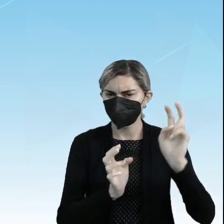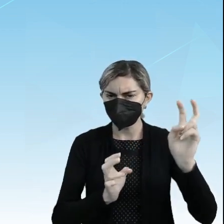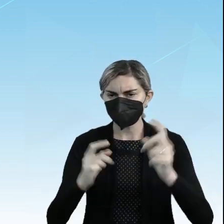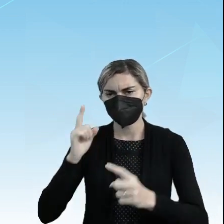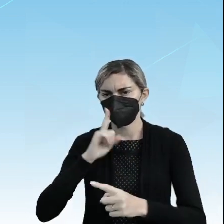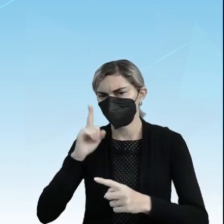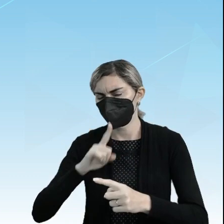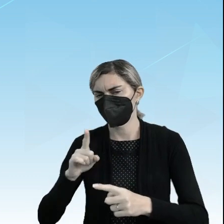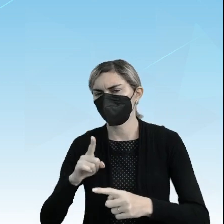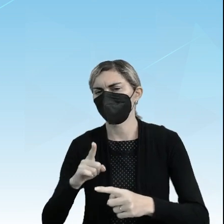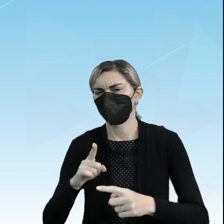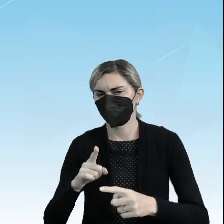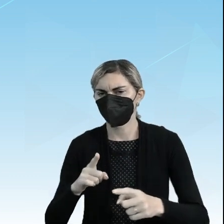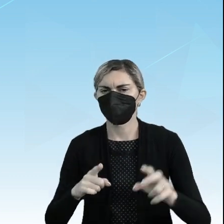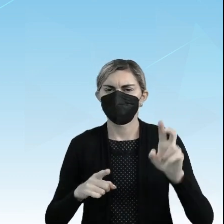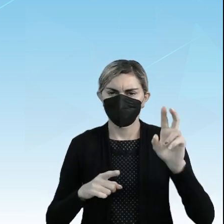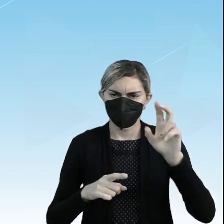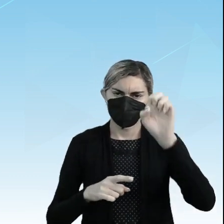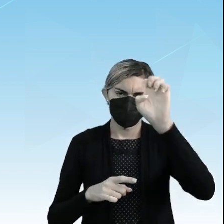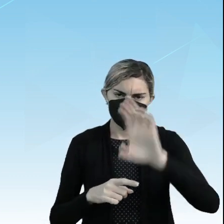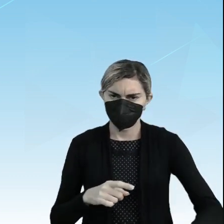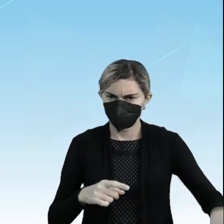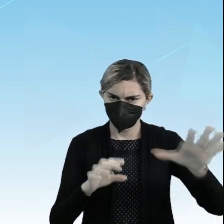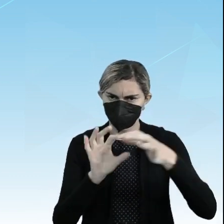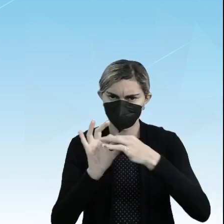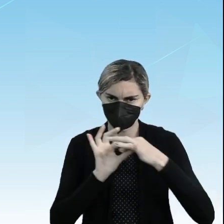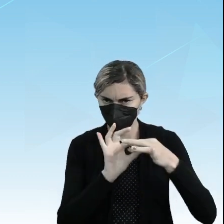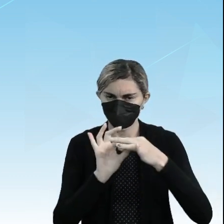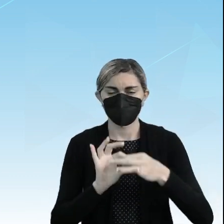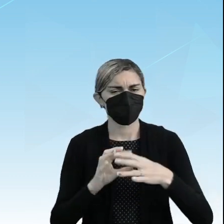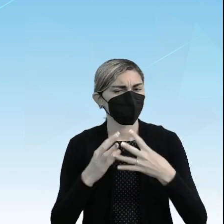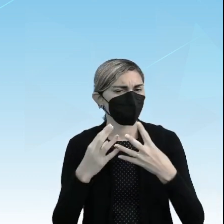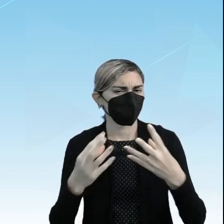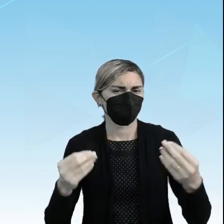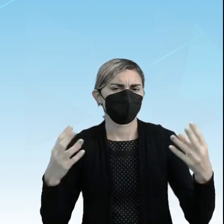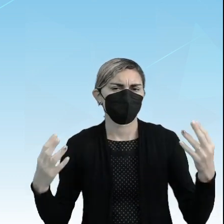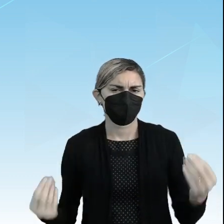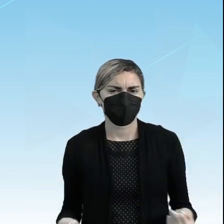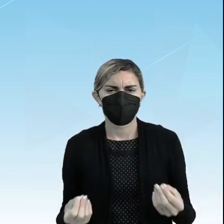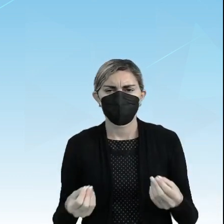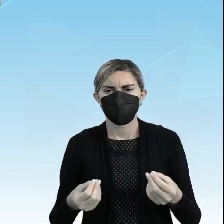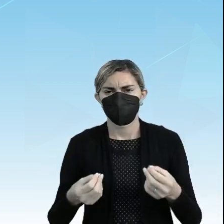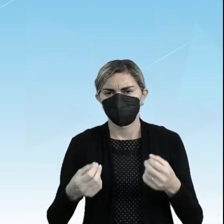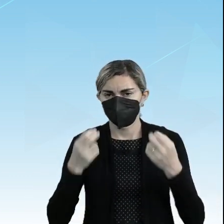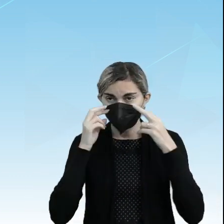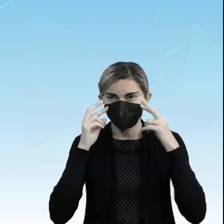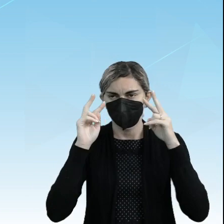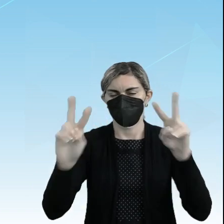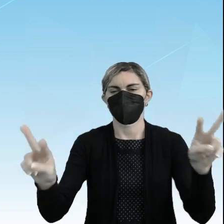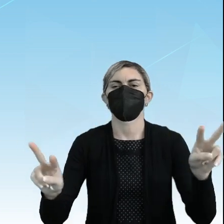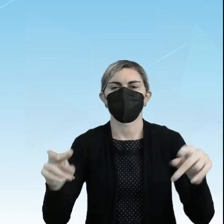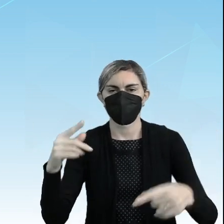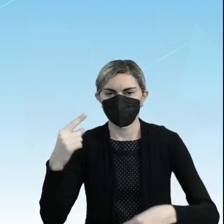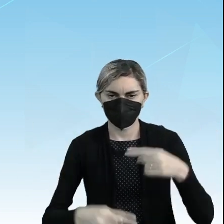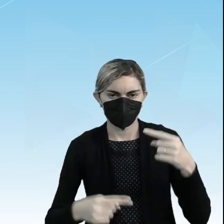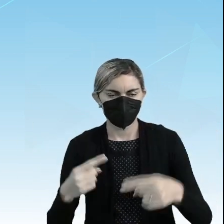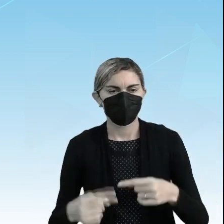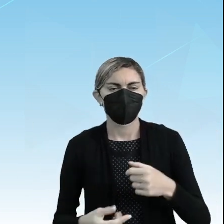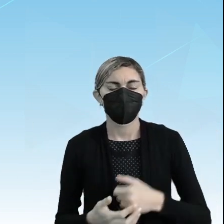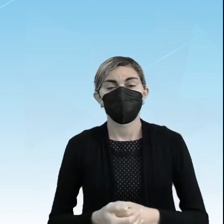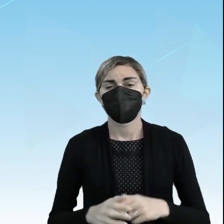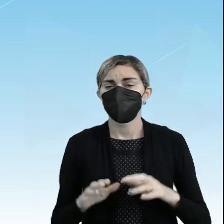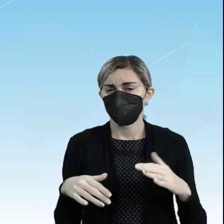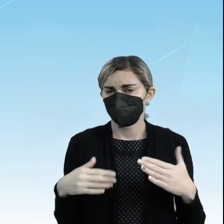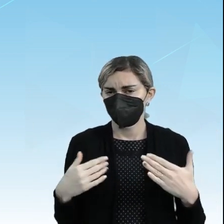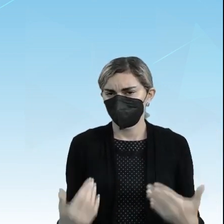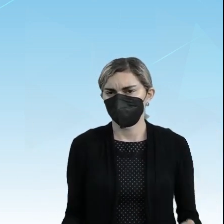e a União Europeia. É muito assim, tá notória essa rivalidade, né?